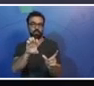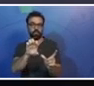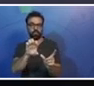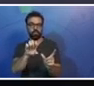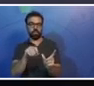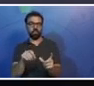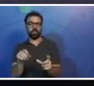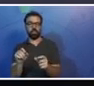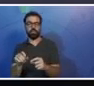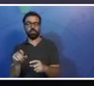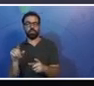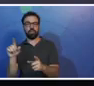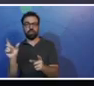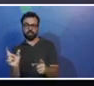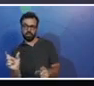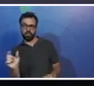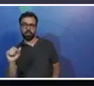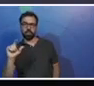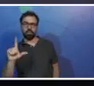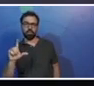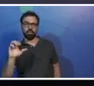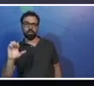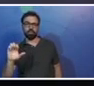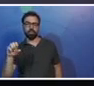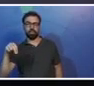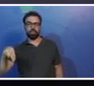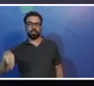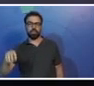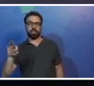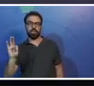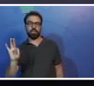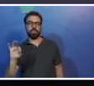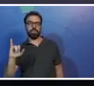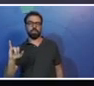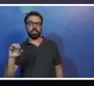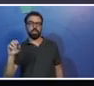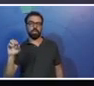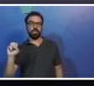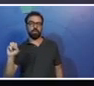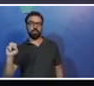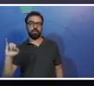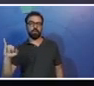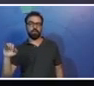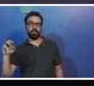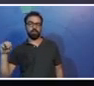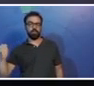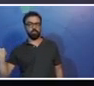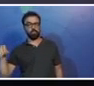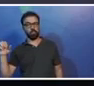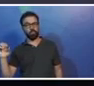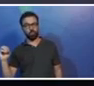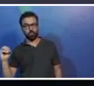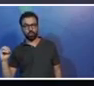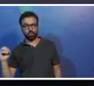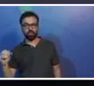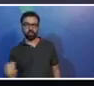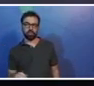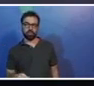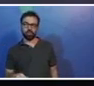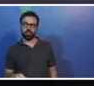juiz, sem antes perguntar: devo receber a expressão como extremo de excelência ou